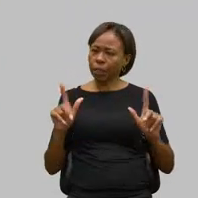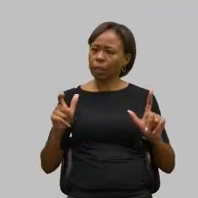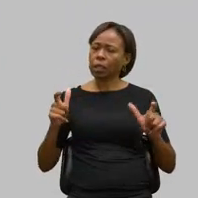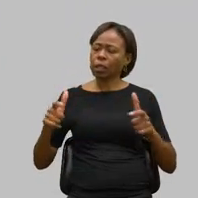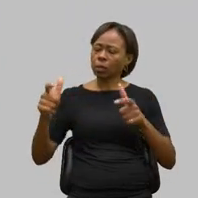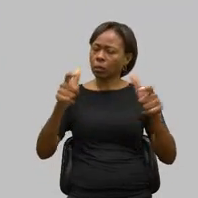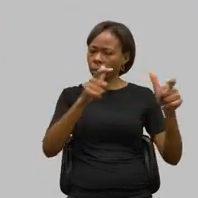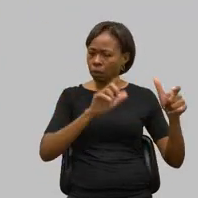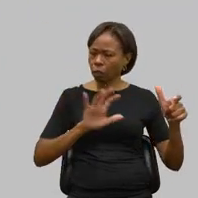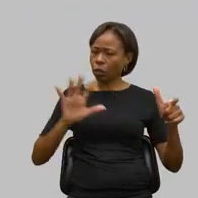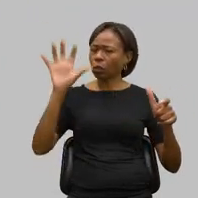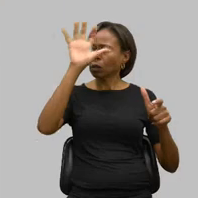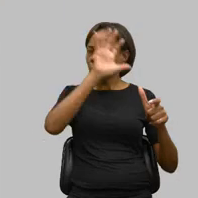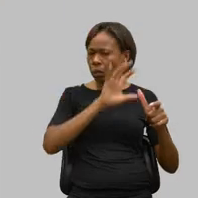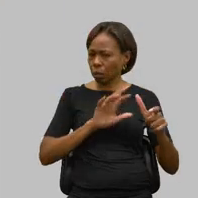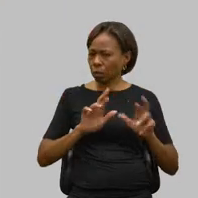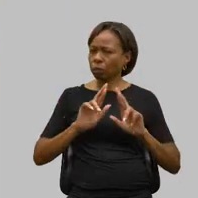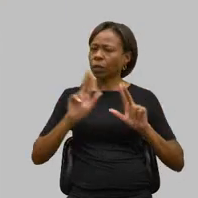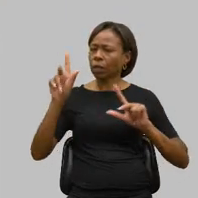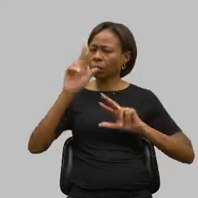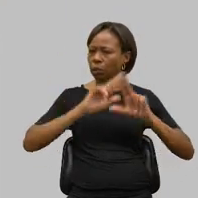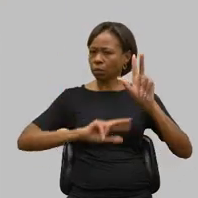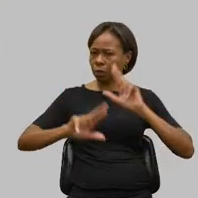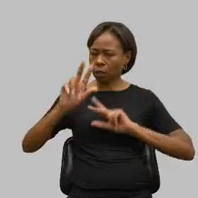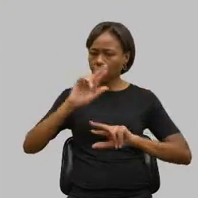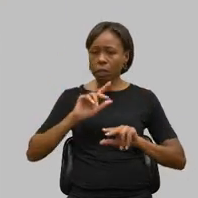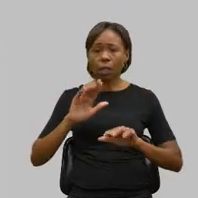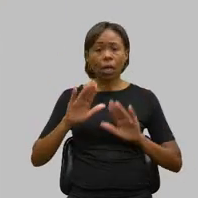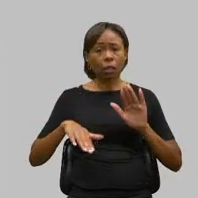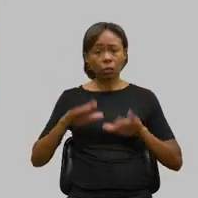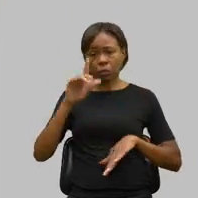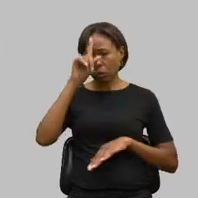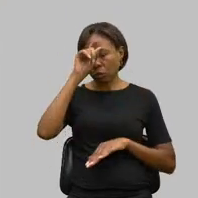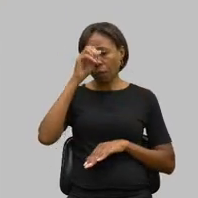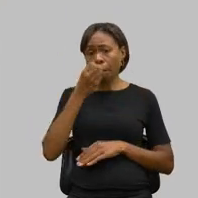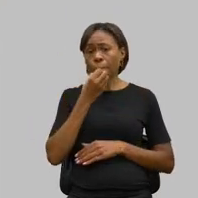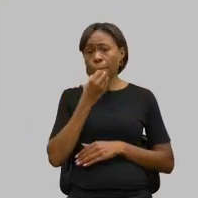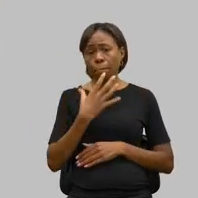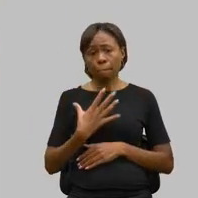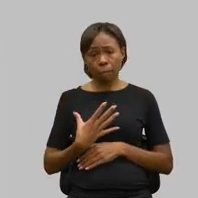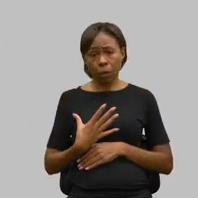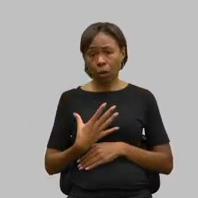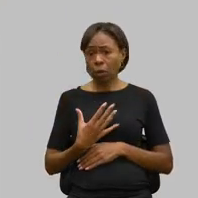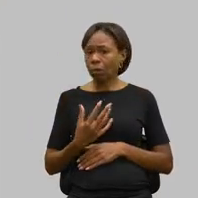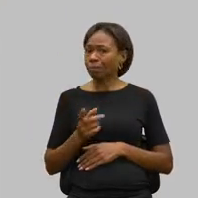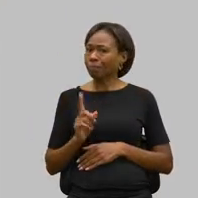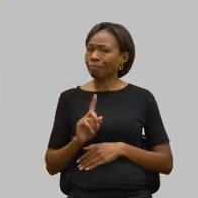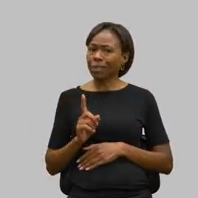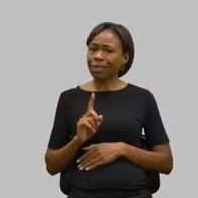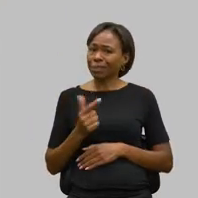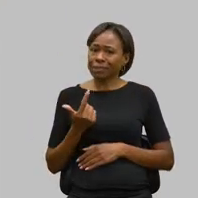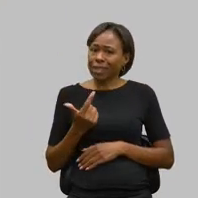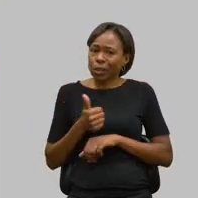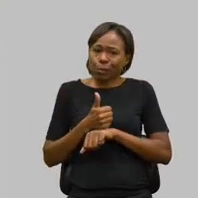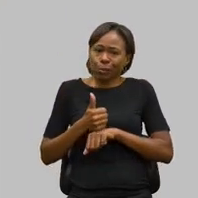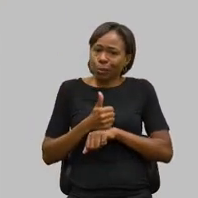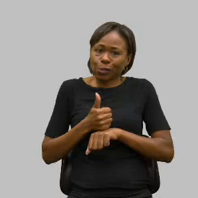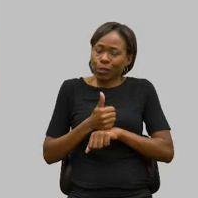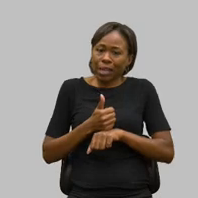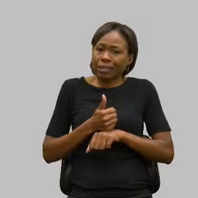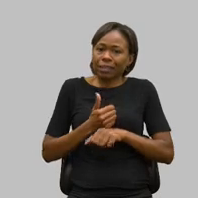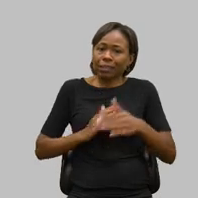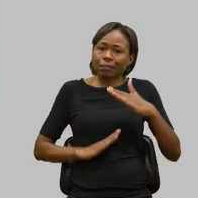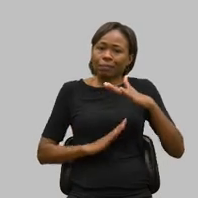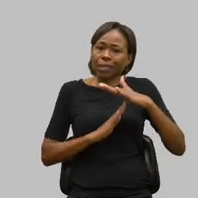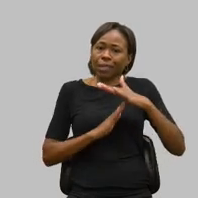imensa e às vezes até com hospitais bons, mas que não, os profissionais têm um número limitado de cirurgias